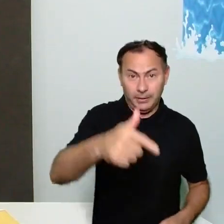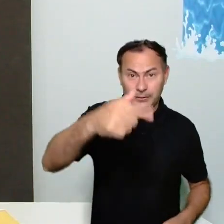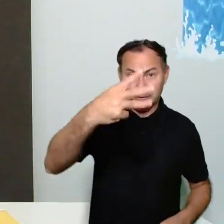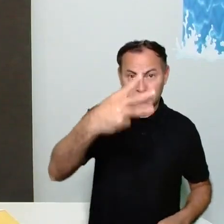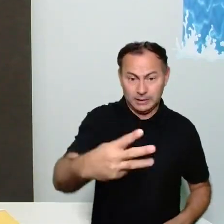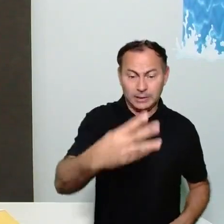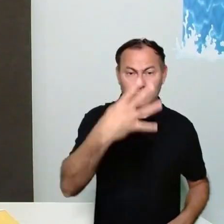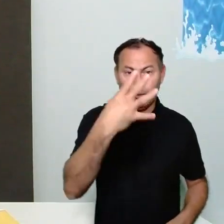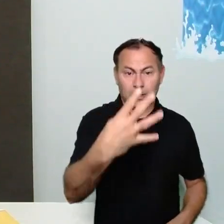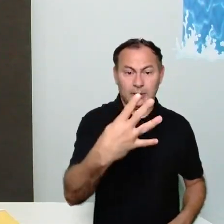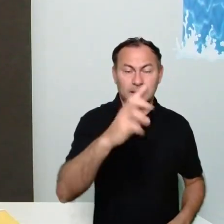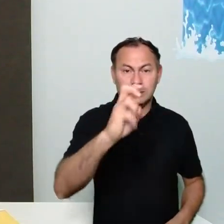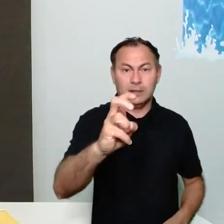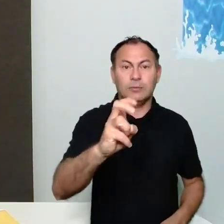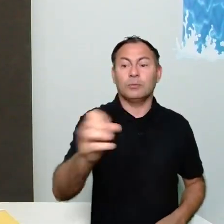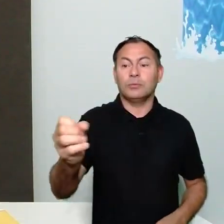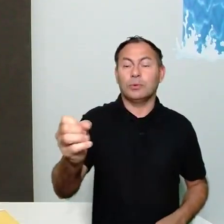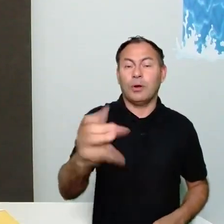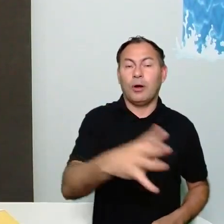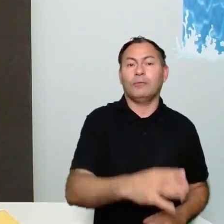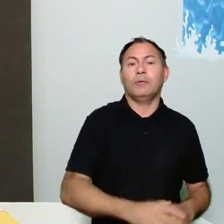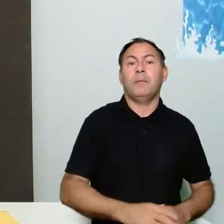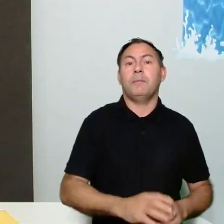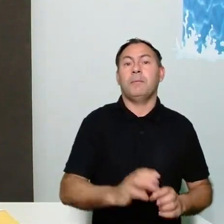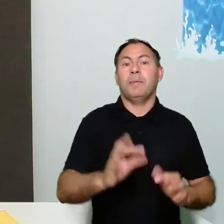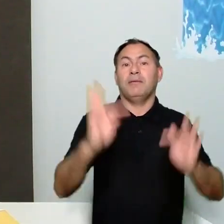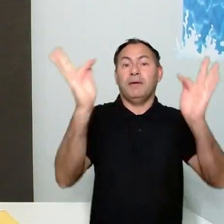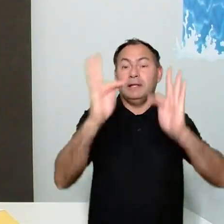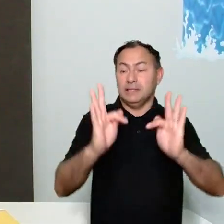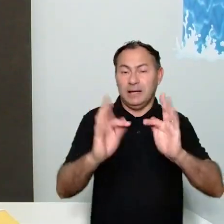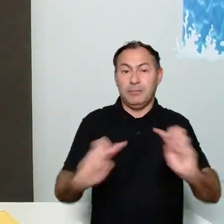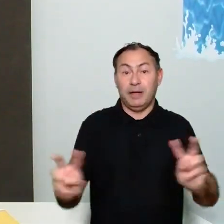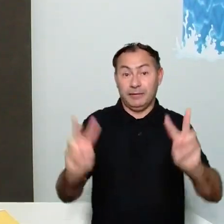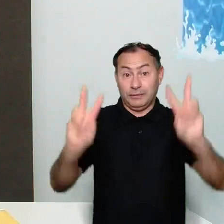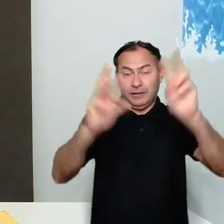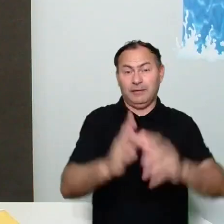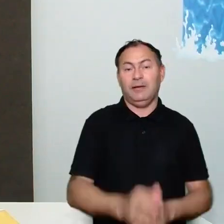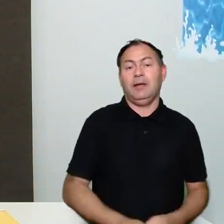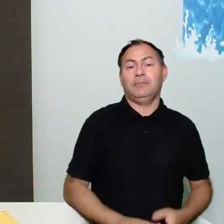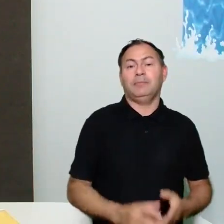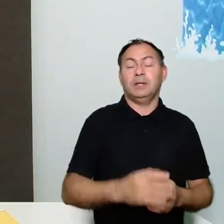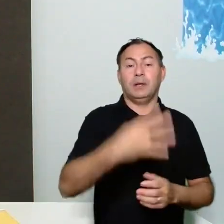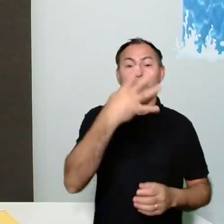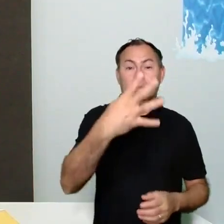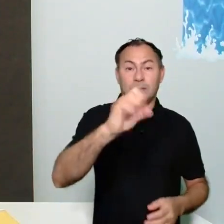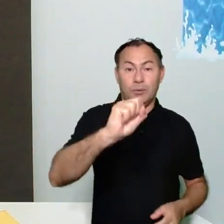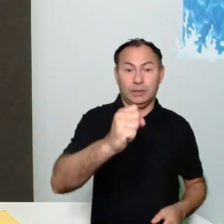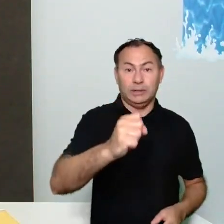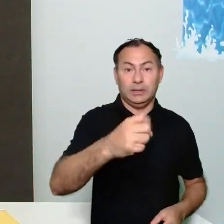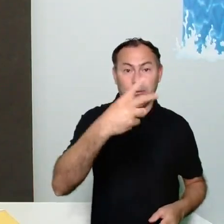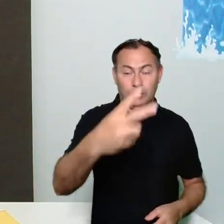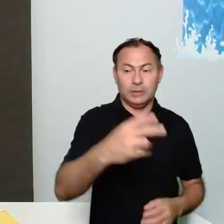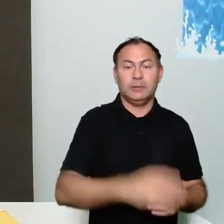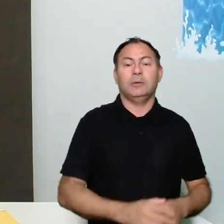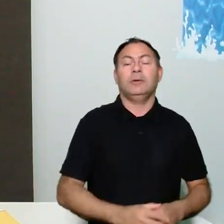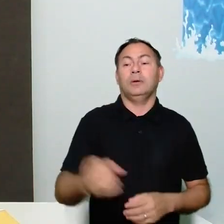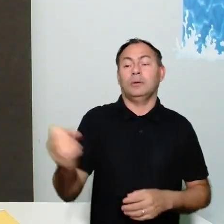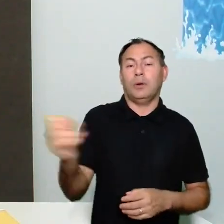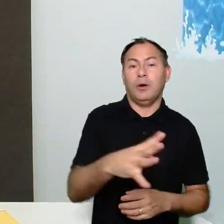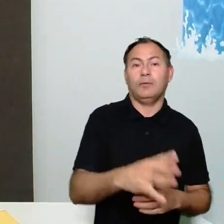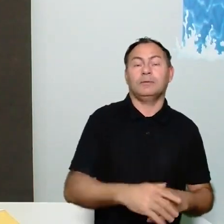.345 novos bem-aventurados e 482